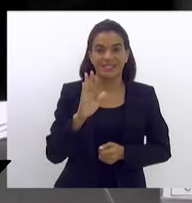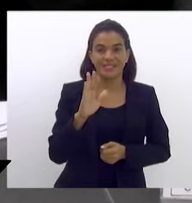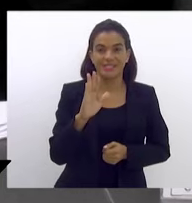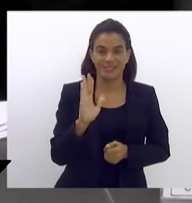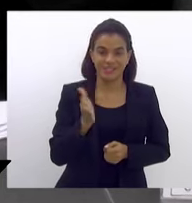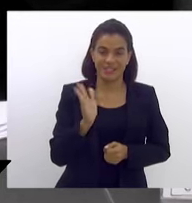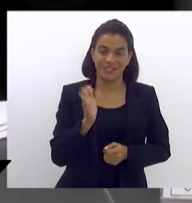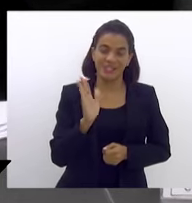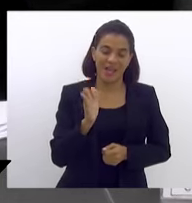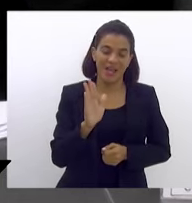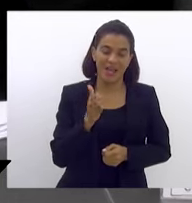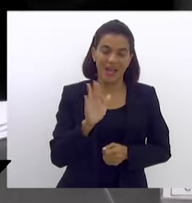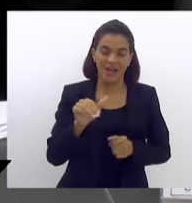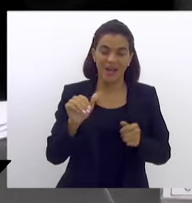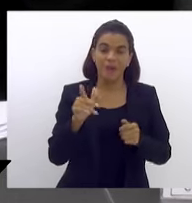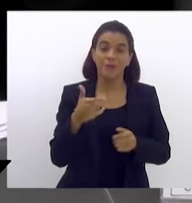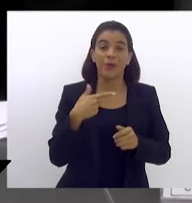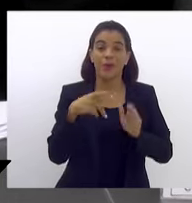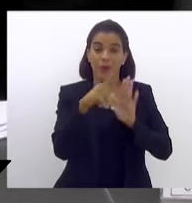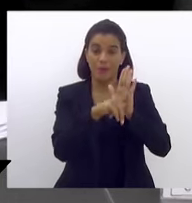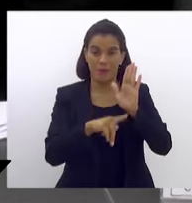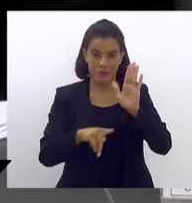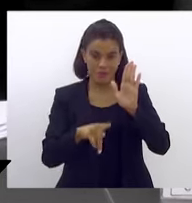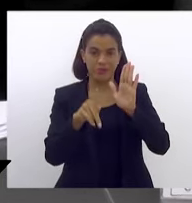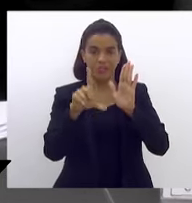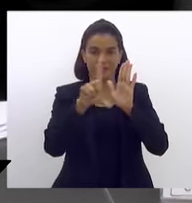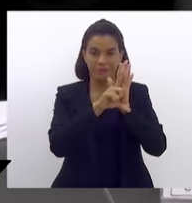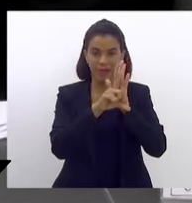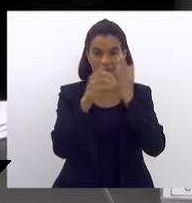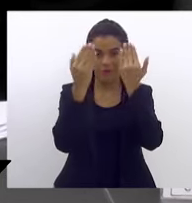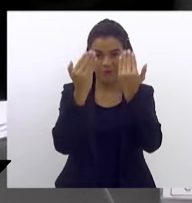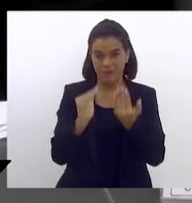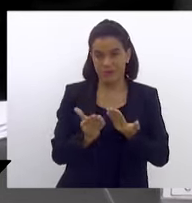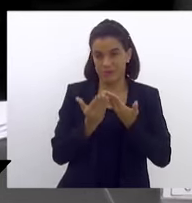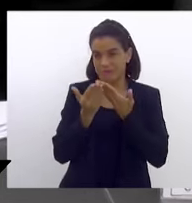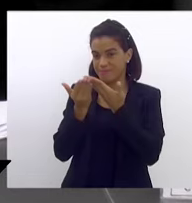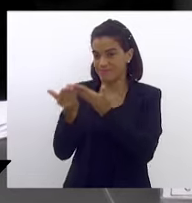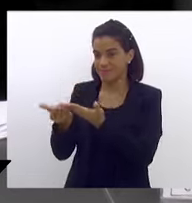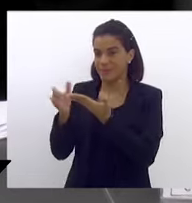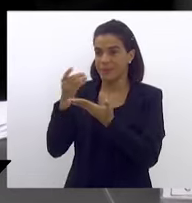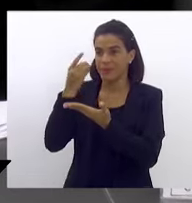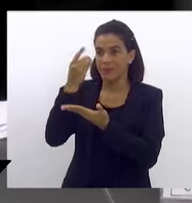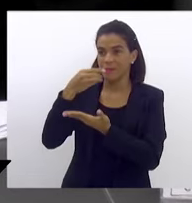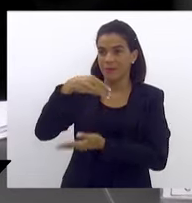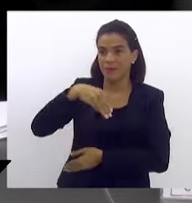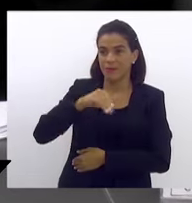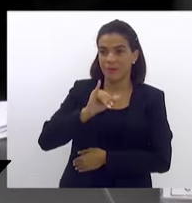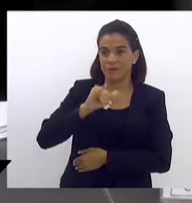consideração então o projeto com vista para o deputado Carlos